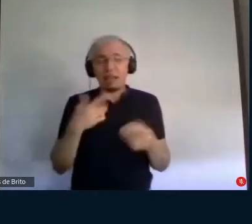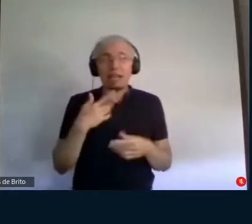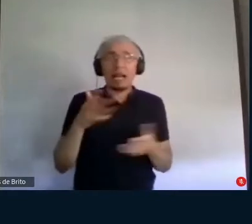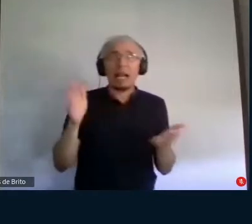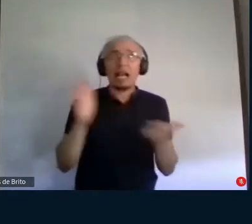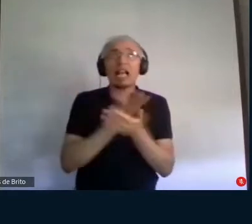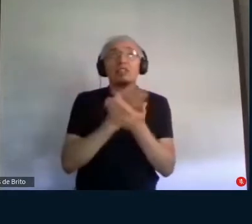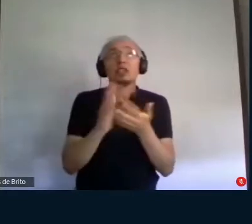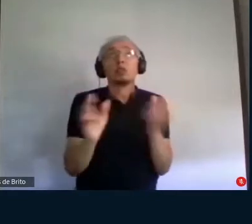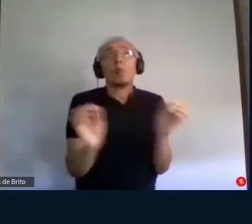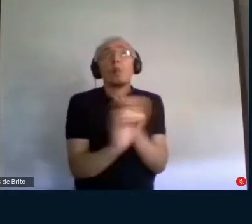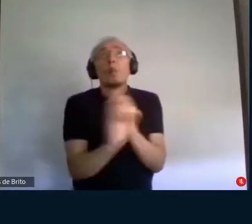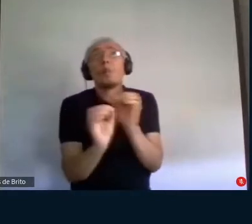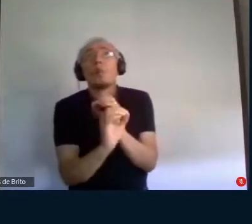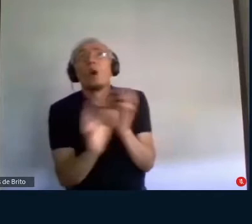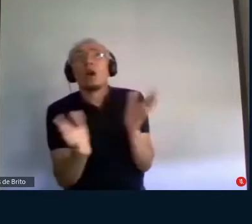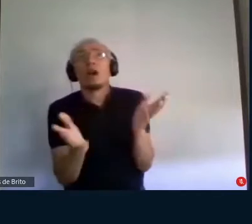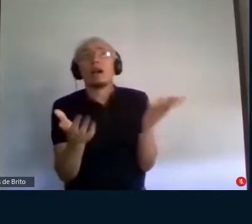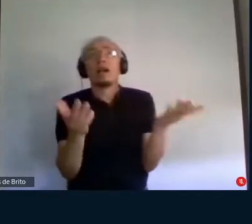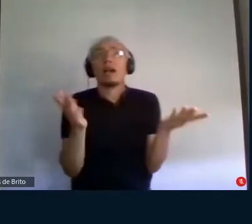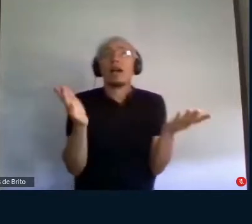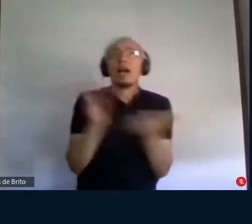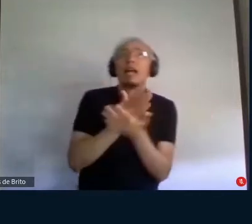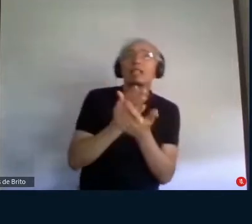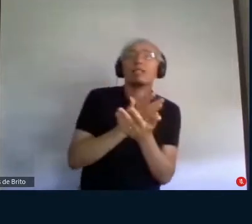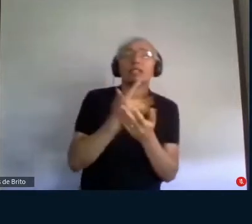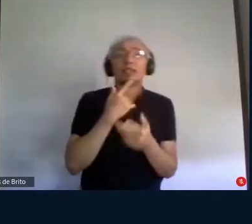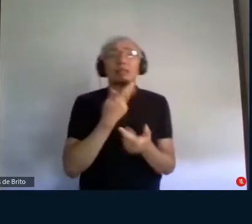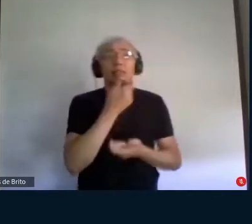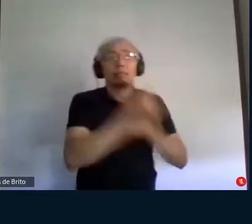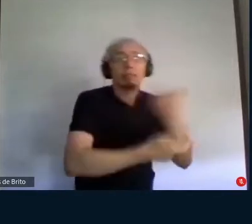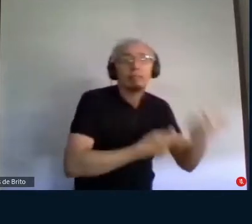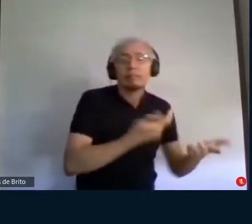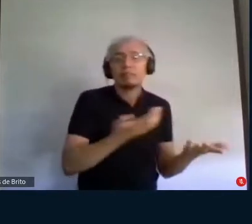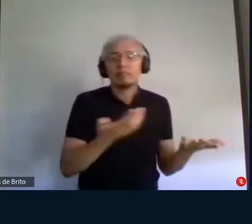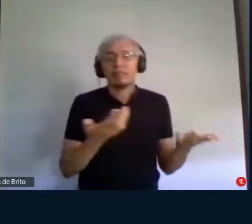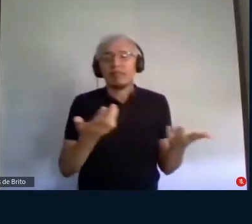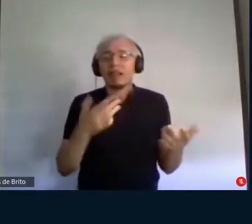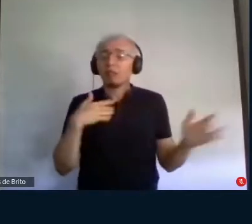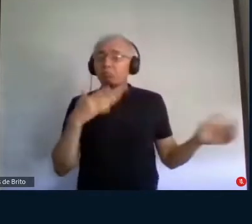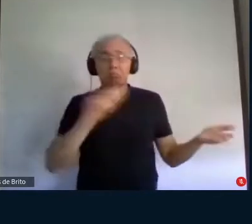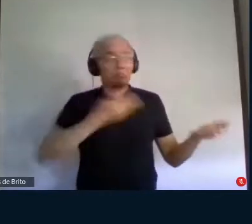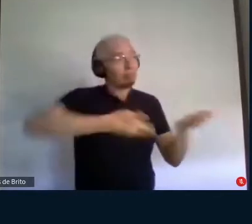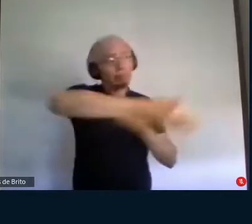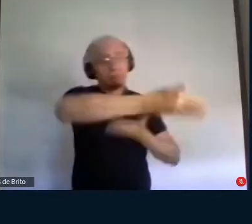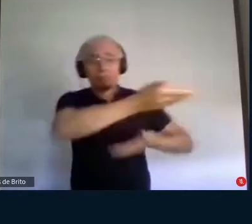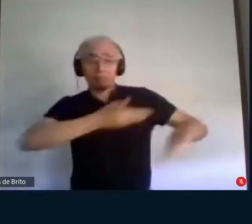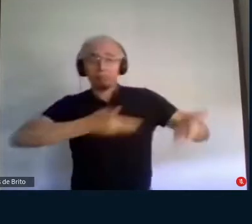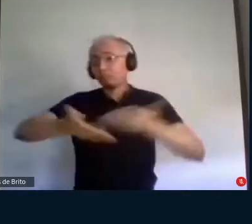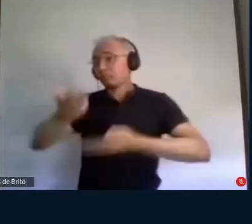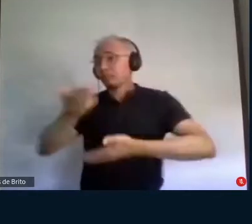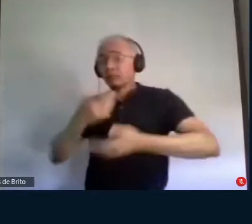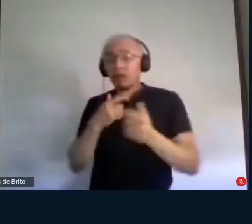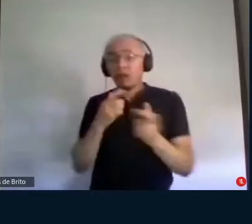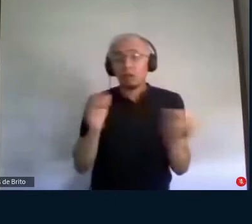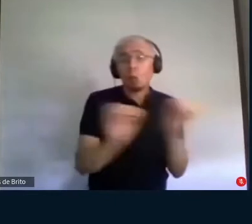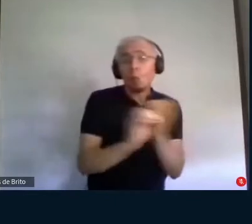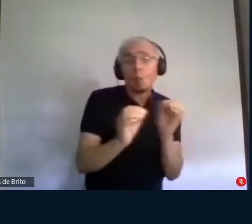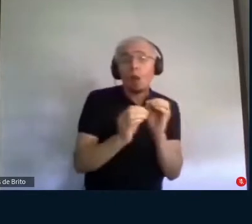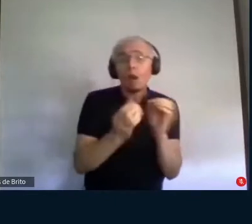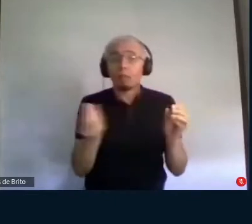vazios, né? Em que os interlocutores, numa situação de interação, vão preencher esses vazios com a